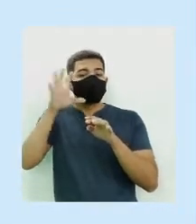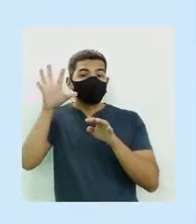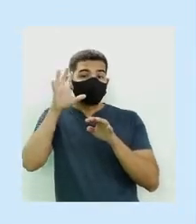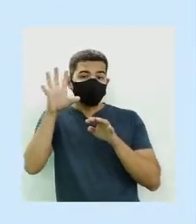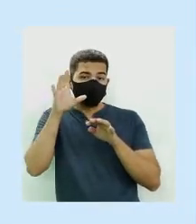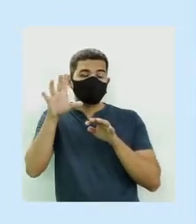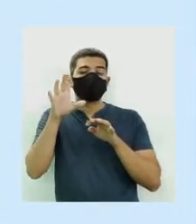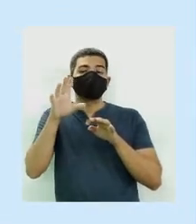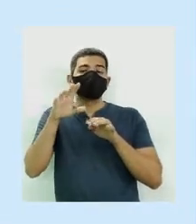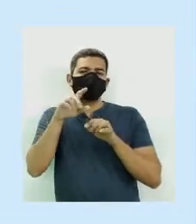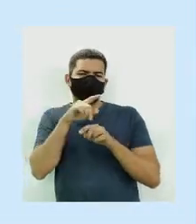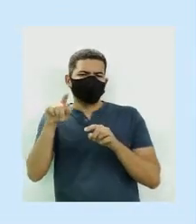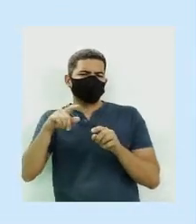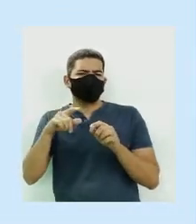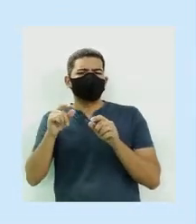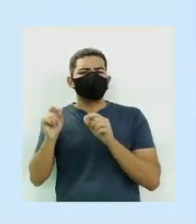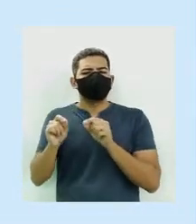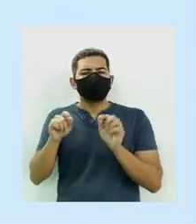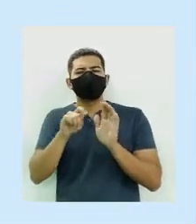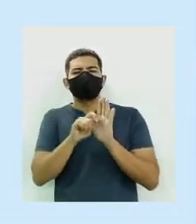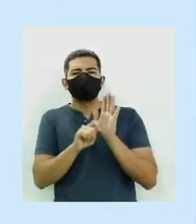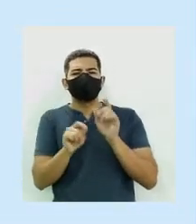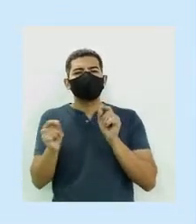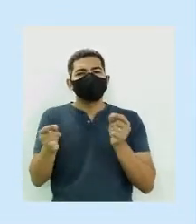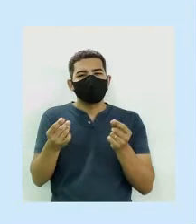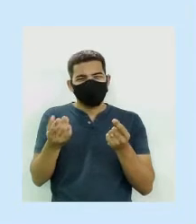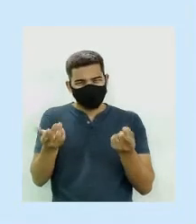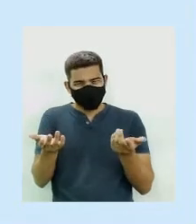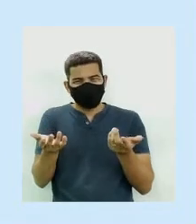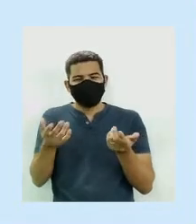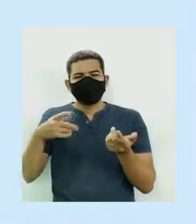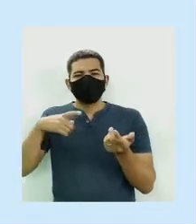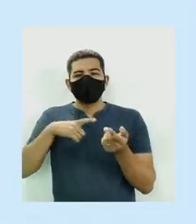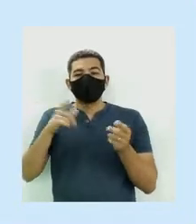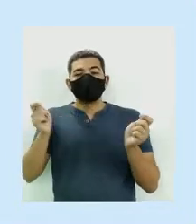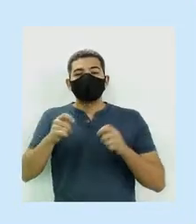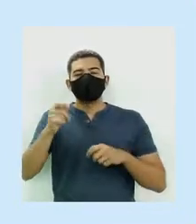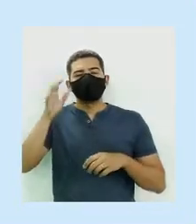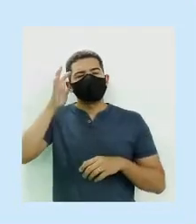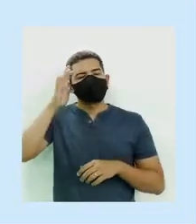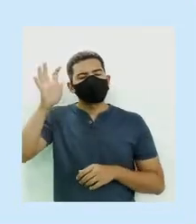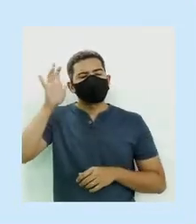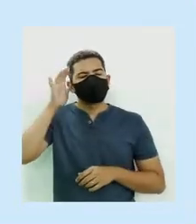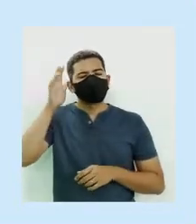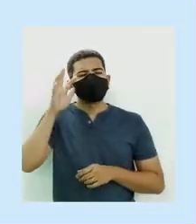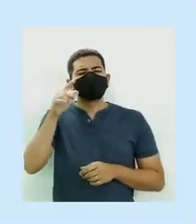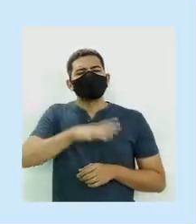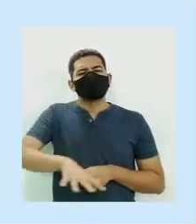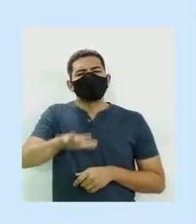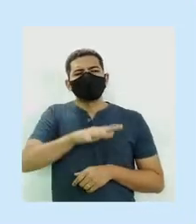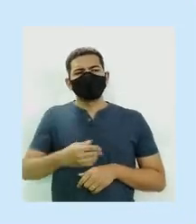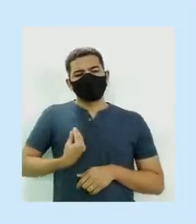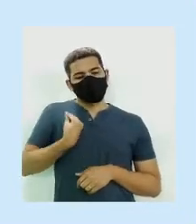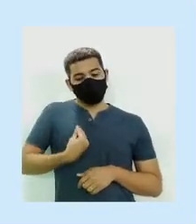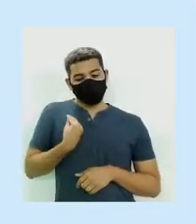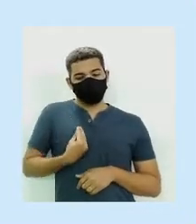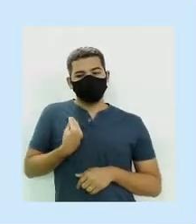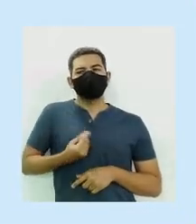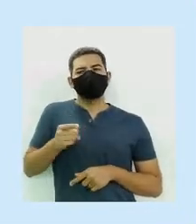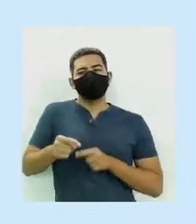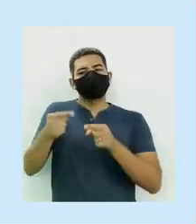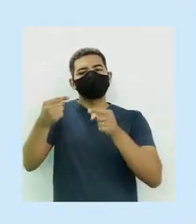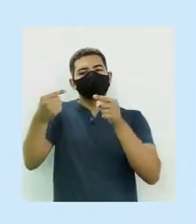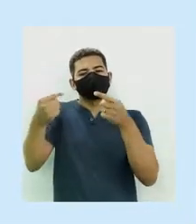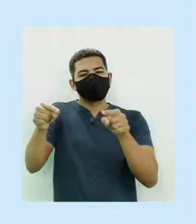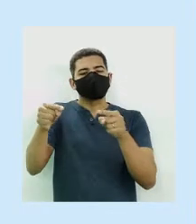um pouco mais sobre aquilo que está escrito, levando a gente a uma reflexão da realidade um pouco mais crítica.